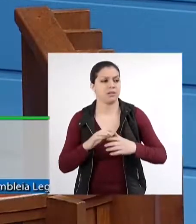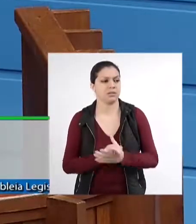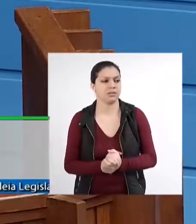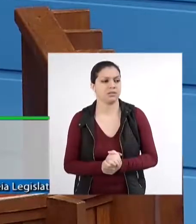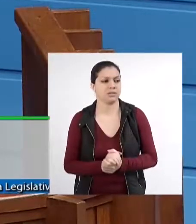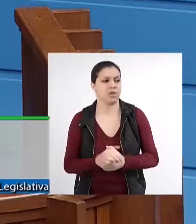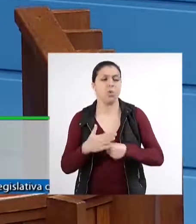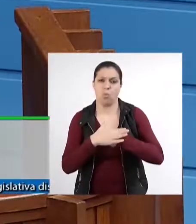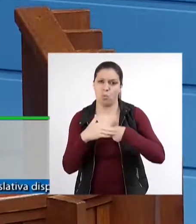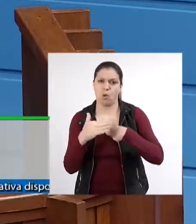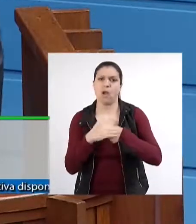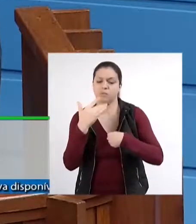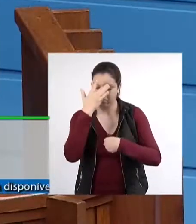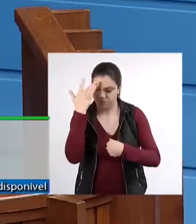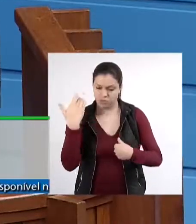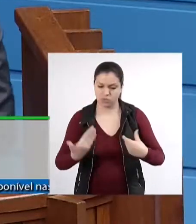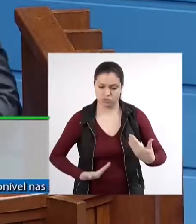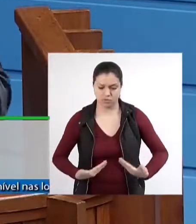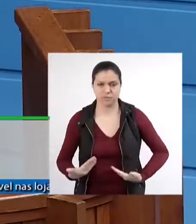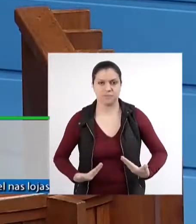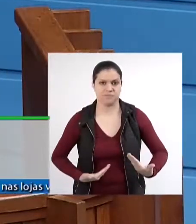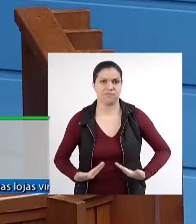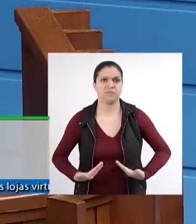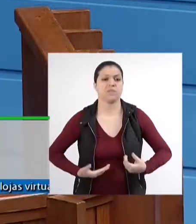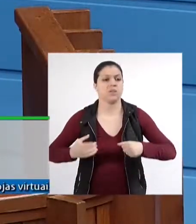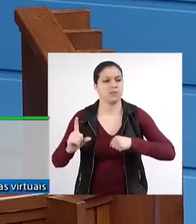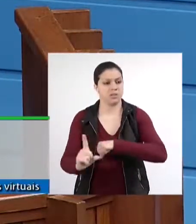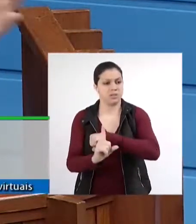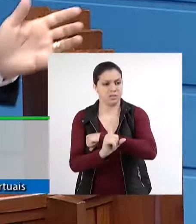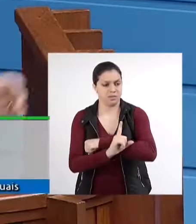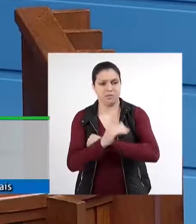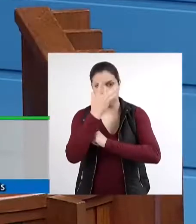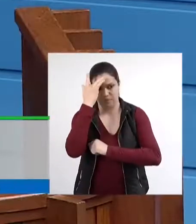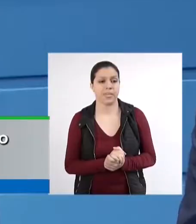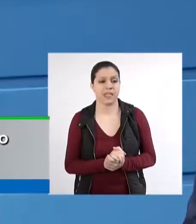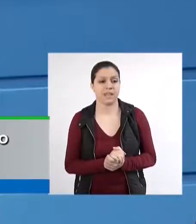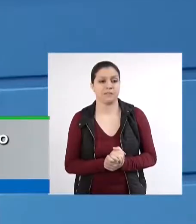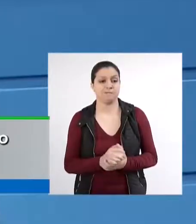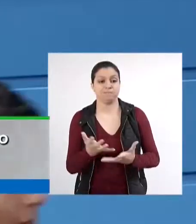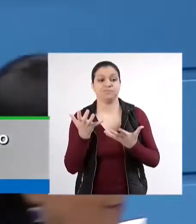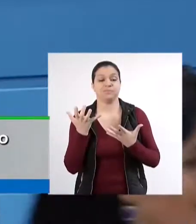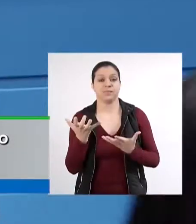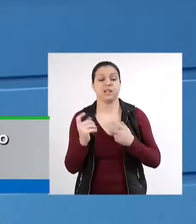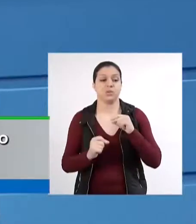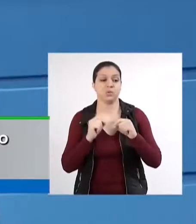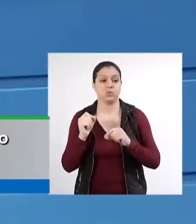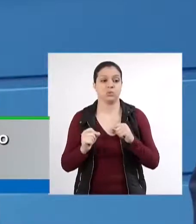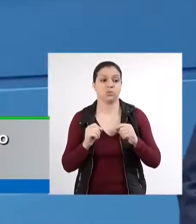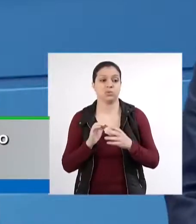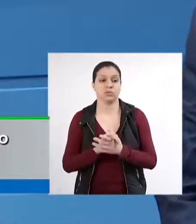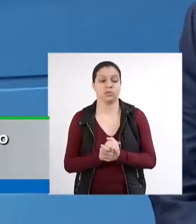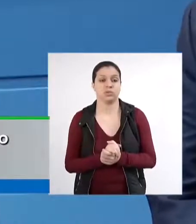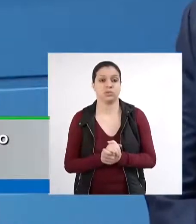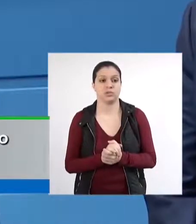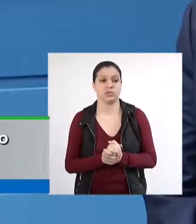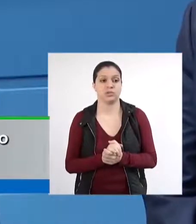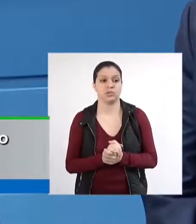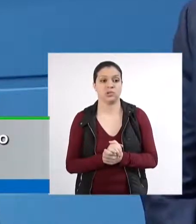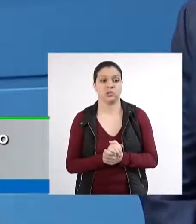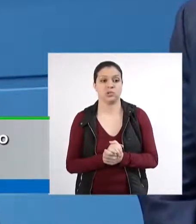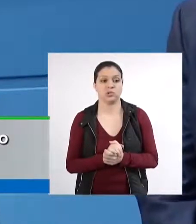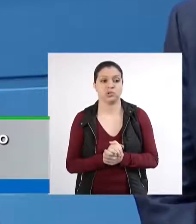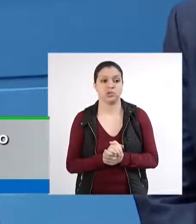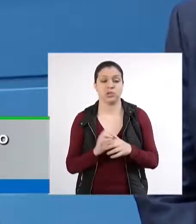o carinho dos seus servidores com os pacientes que lá é atendido. Gostaria de me somar a